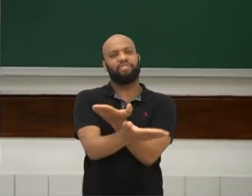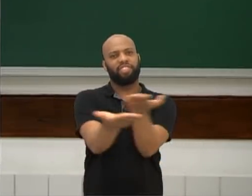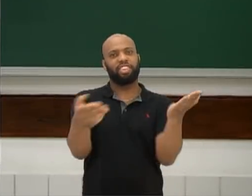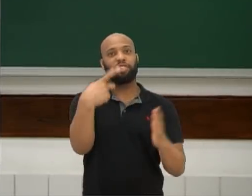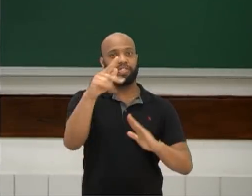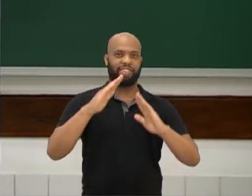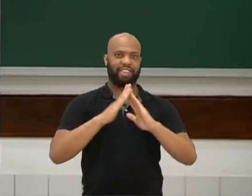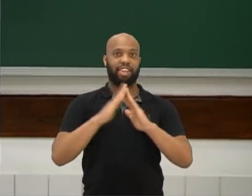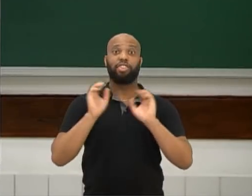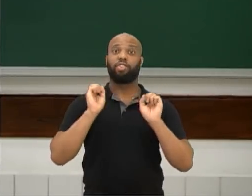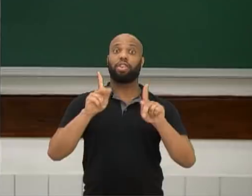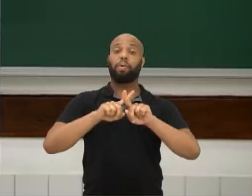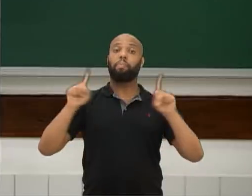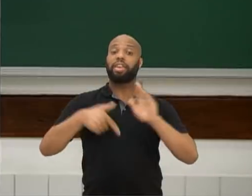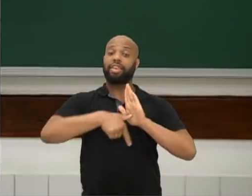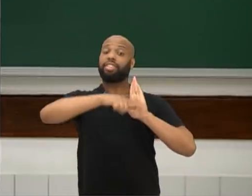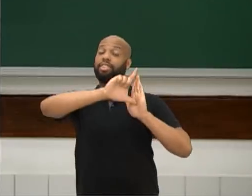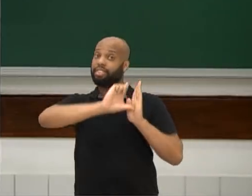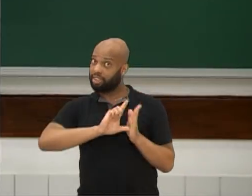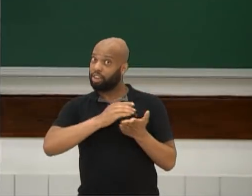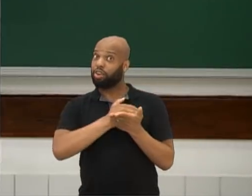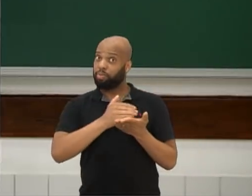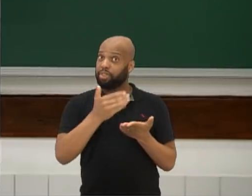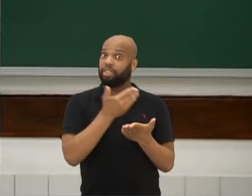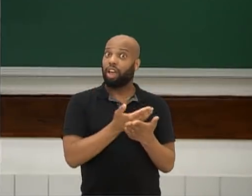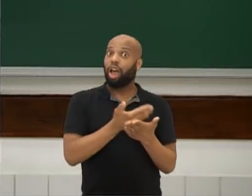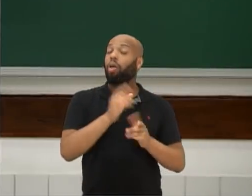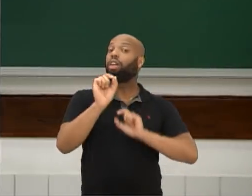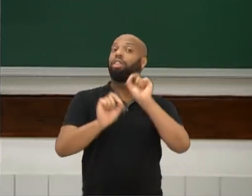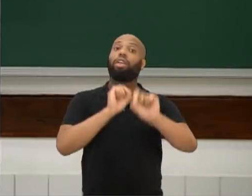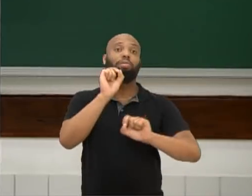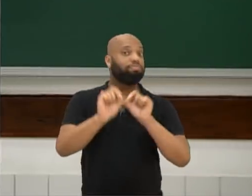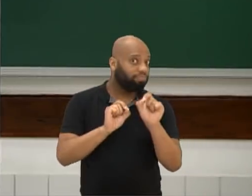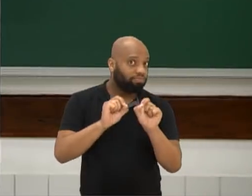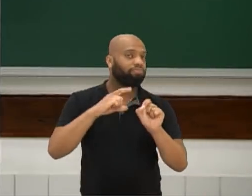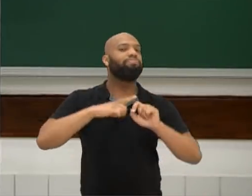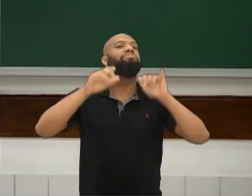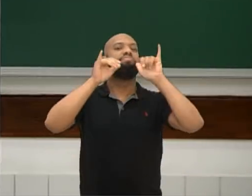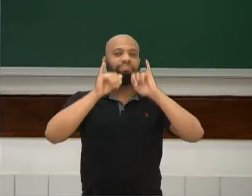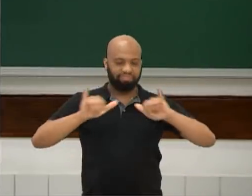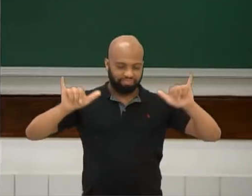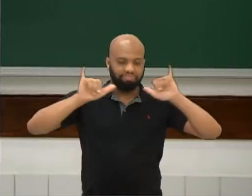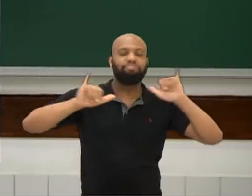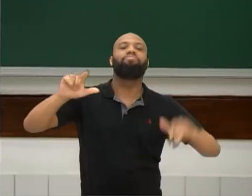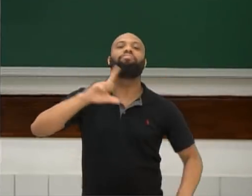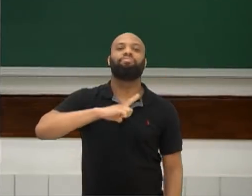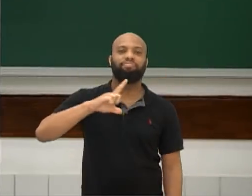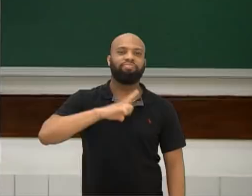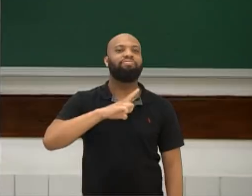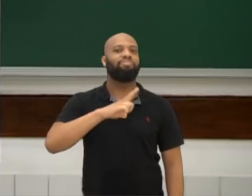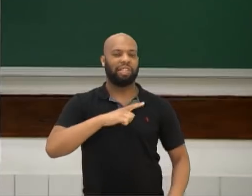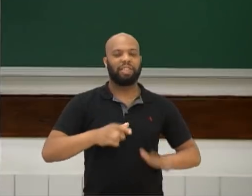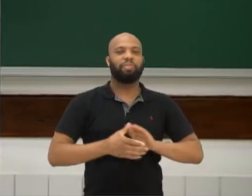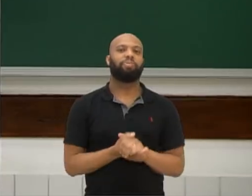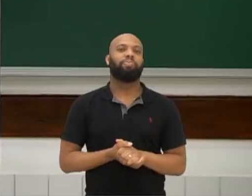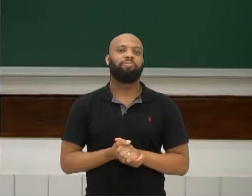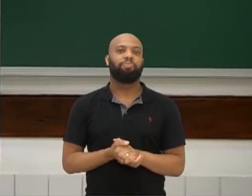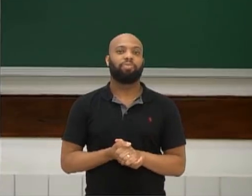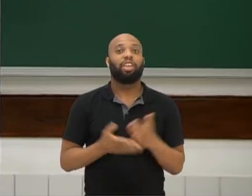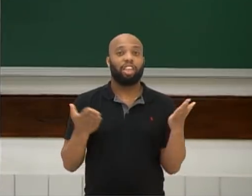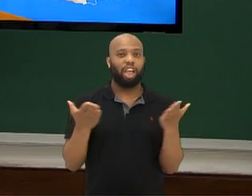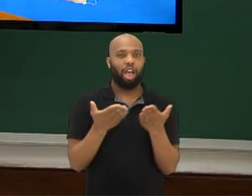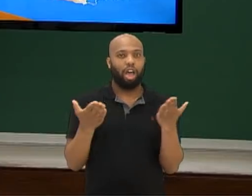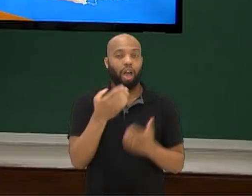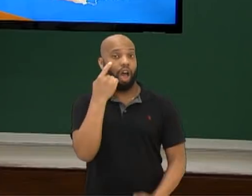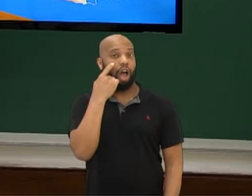casa, beleza? Mas antes de nós iniciarmos a aula, vamos para aqueles, recadinhos do coração. Câmera 2,